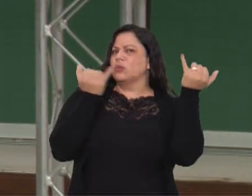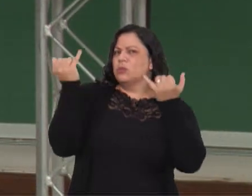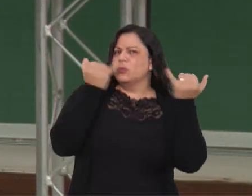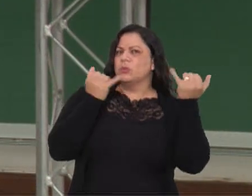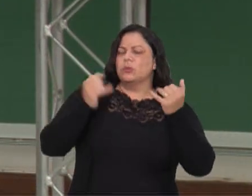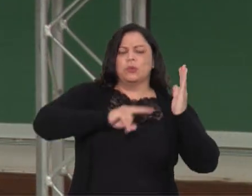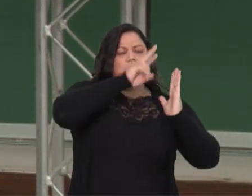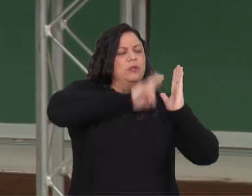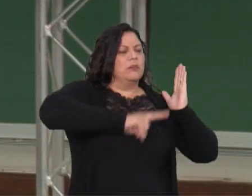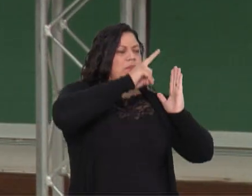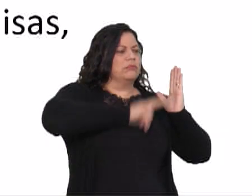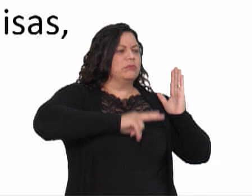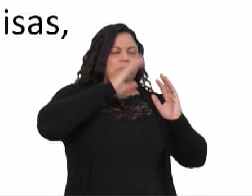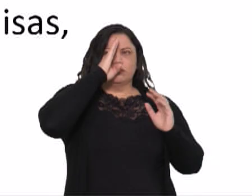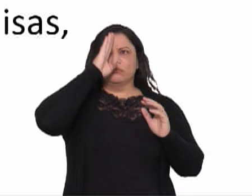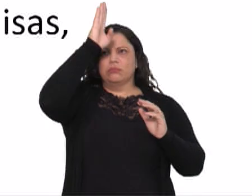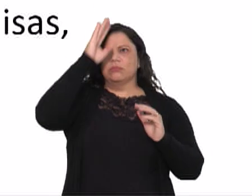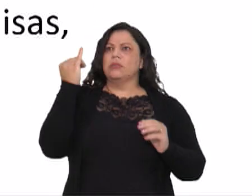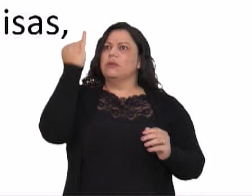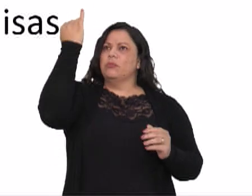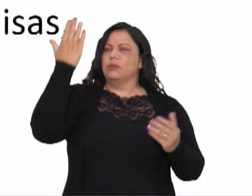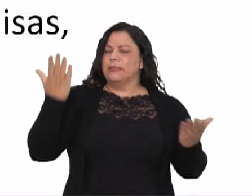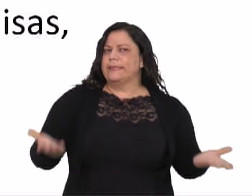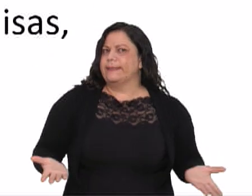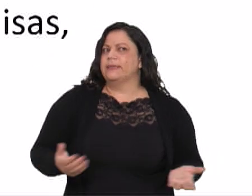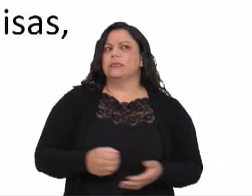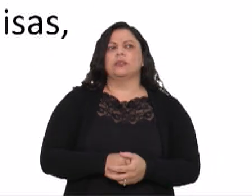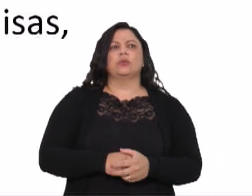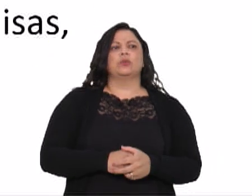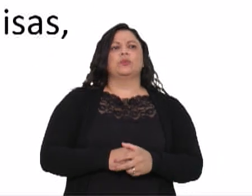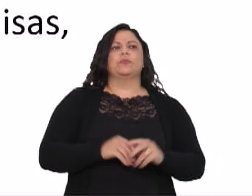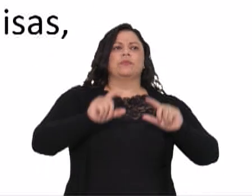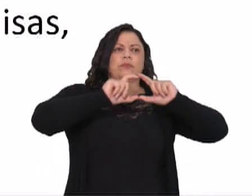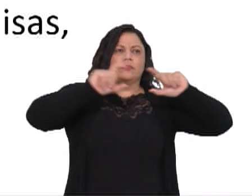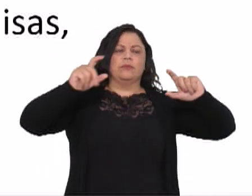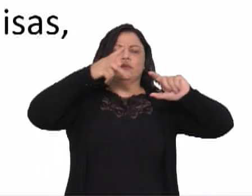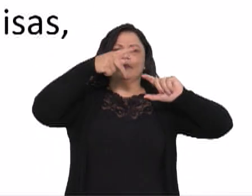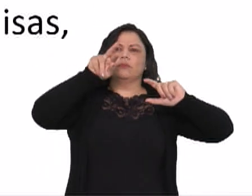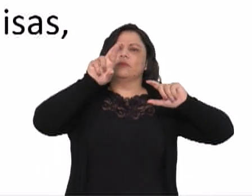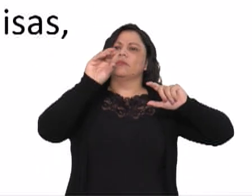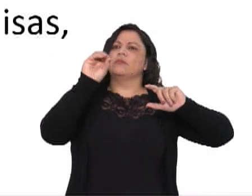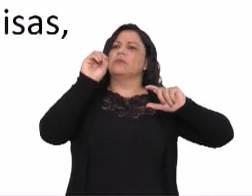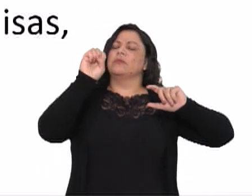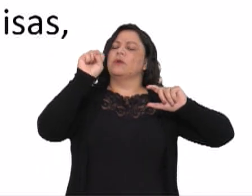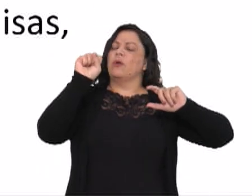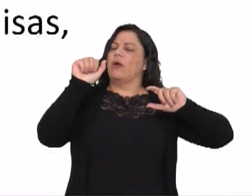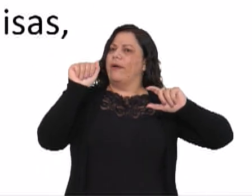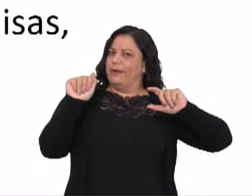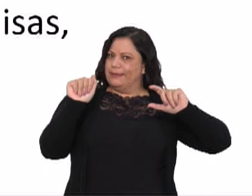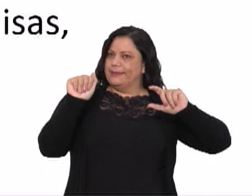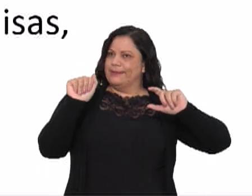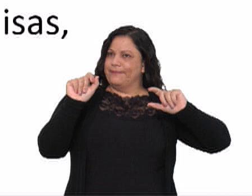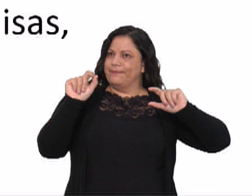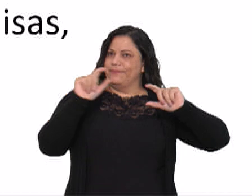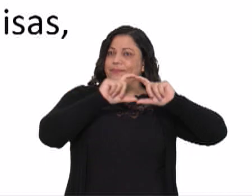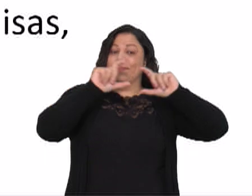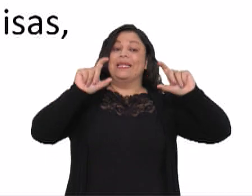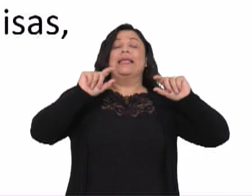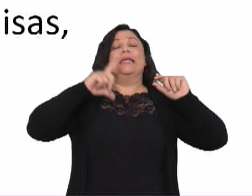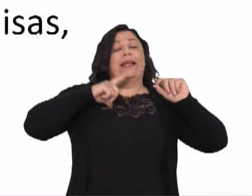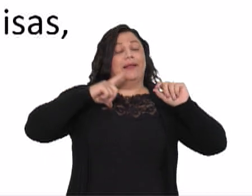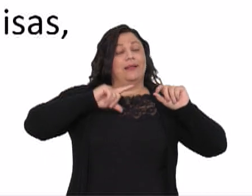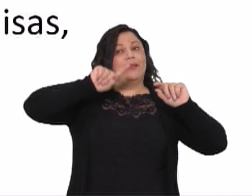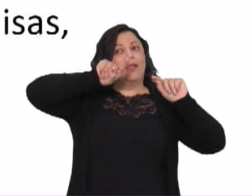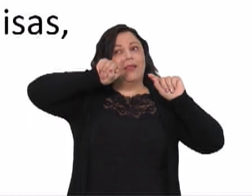assunto de relevância? Então, ele é escrito em prosa, isso quer dizer que ele vai estar dividido em parágrafos,